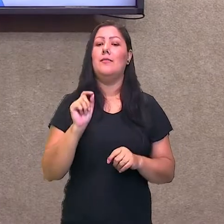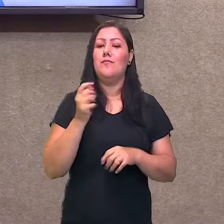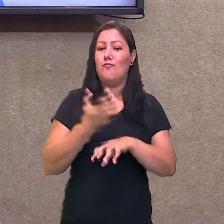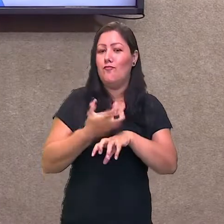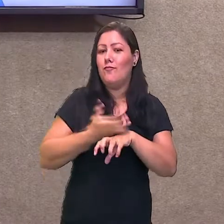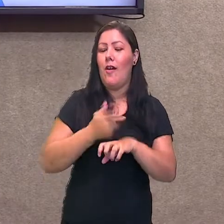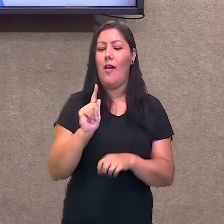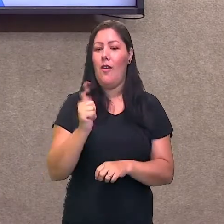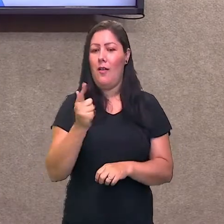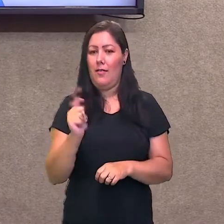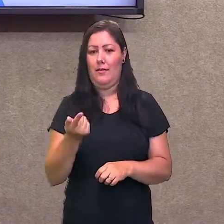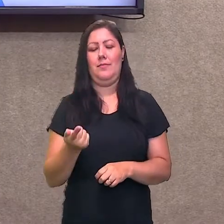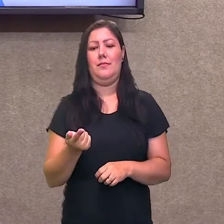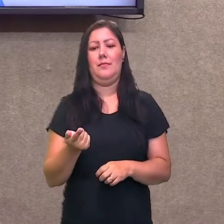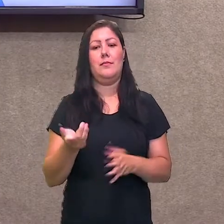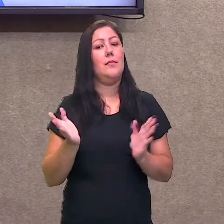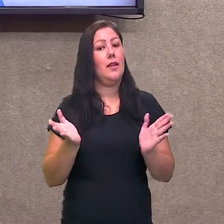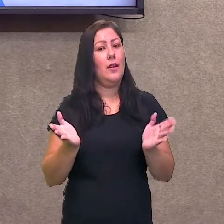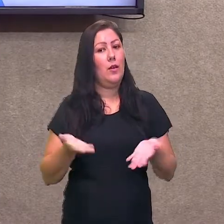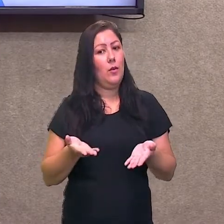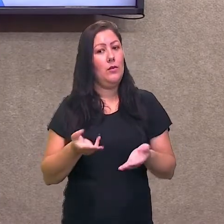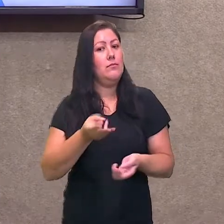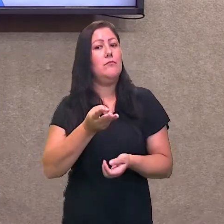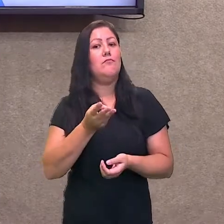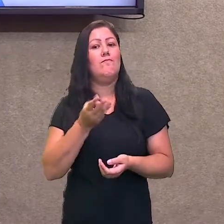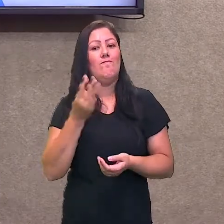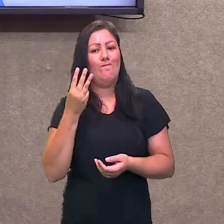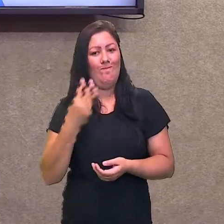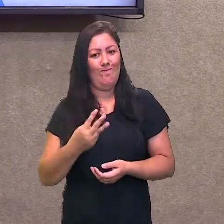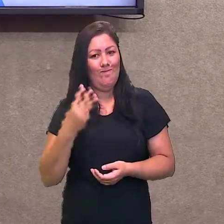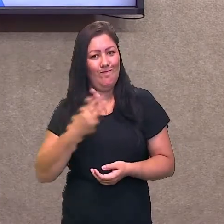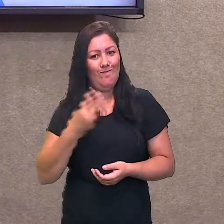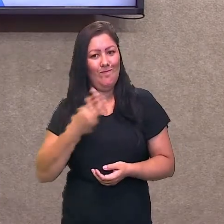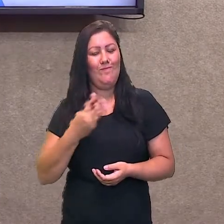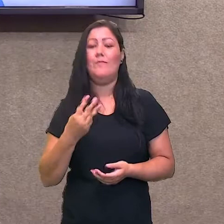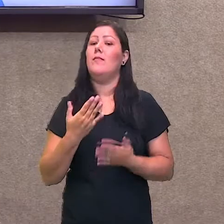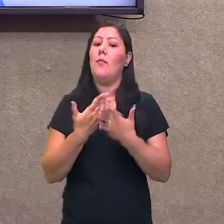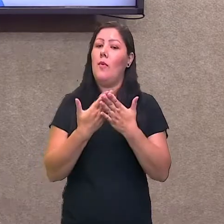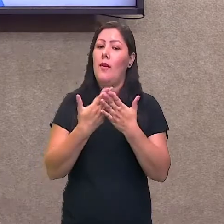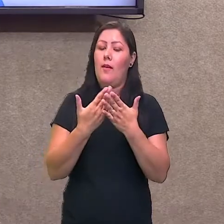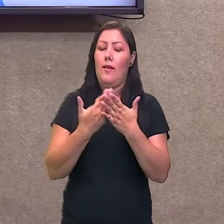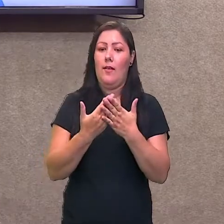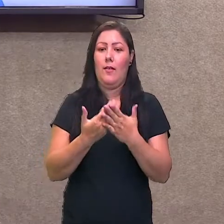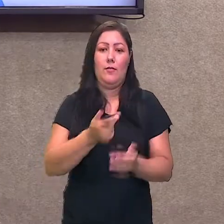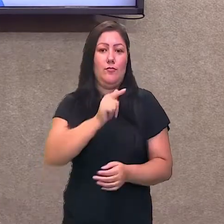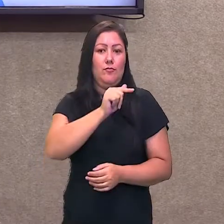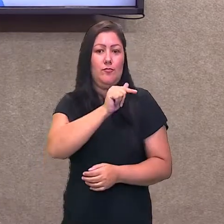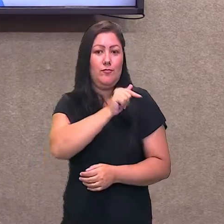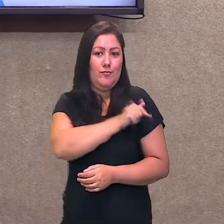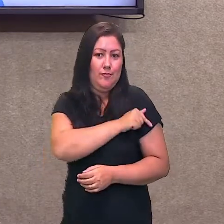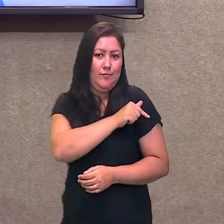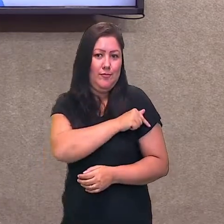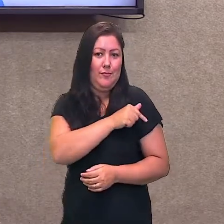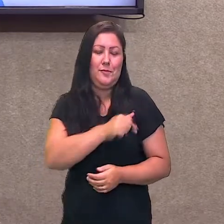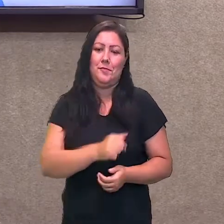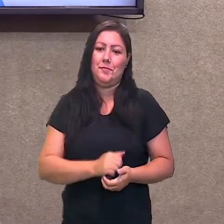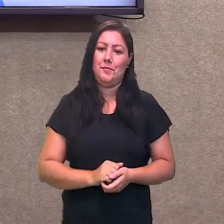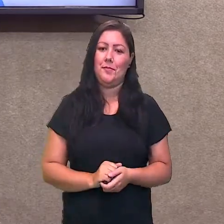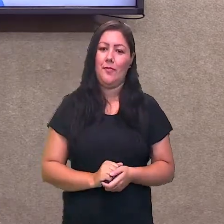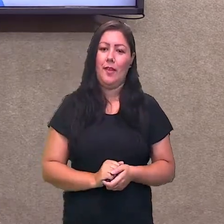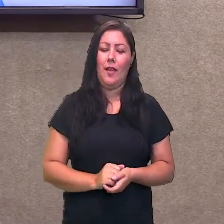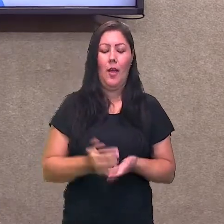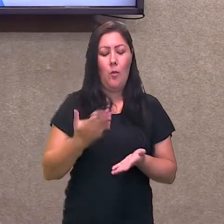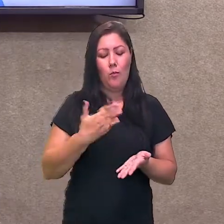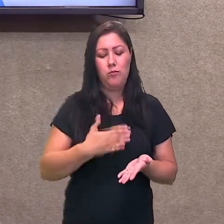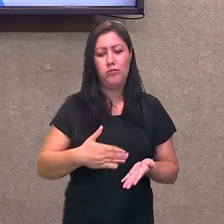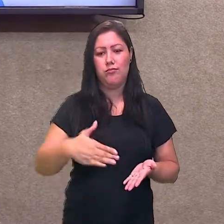é a terceira aula para o 7º ano do ensino fundamental. E nós vamos continuar o